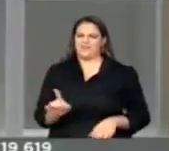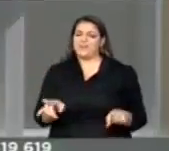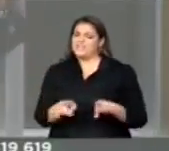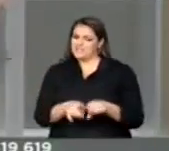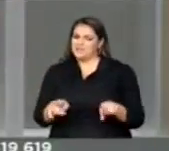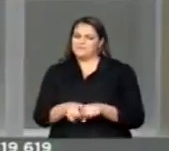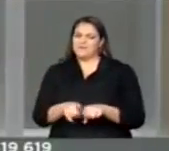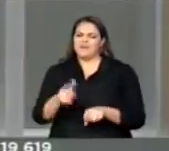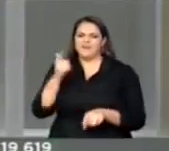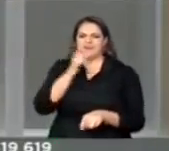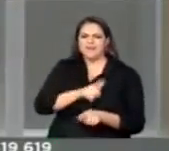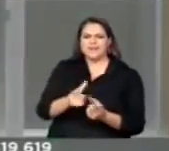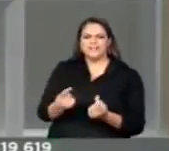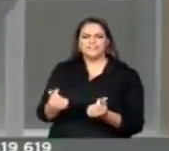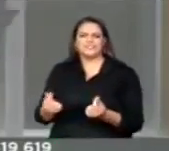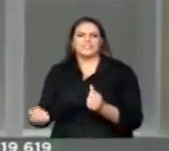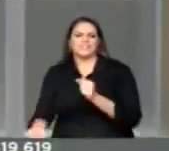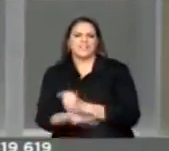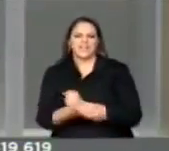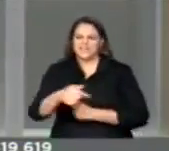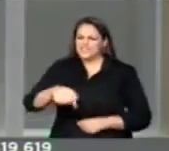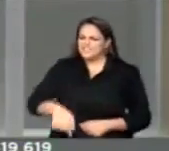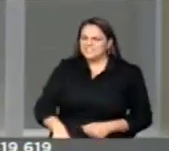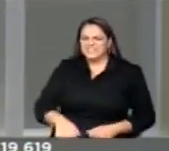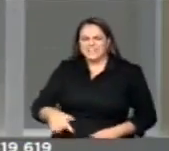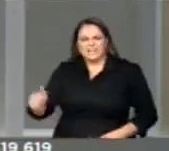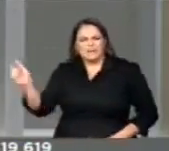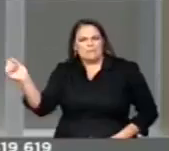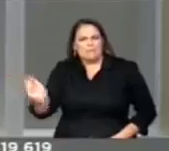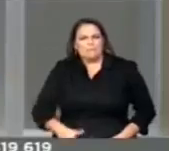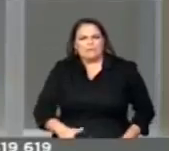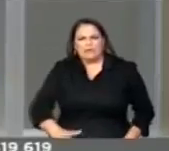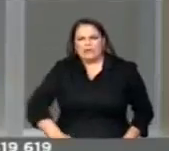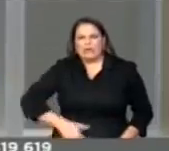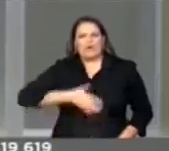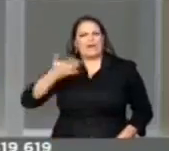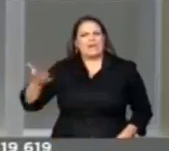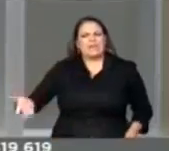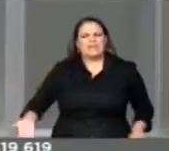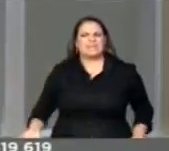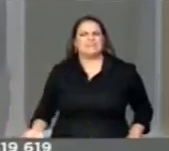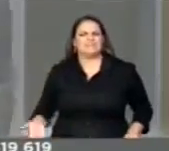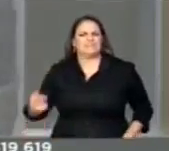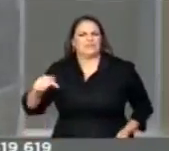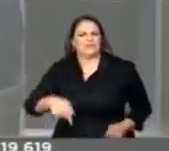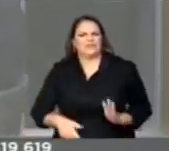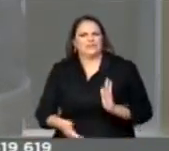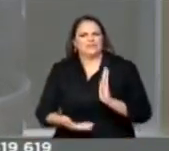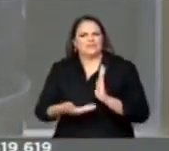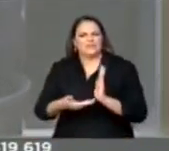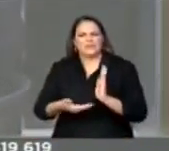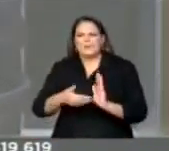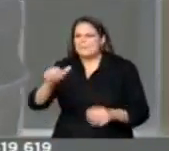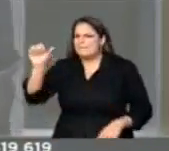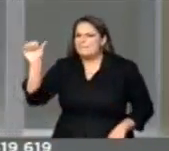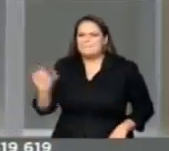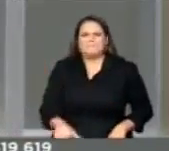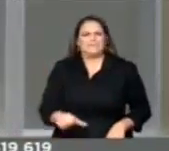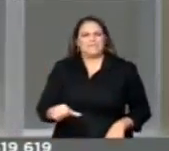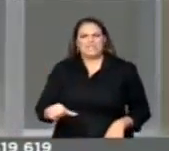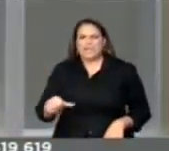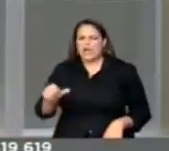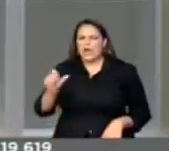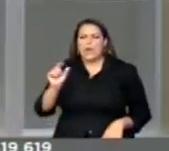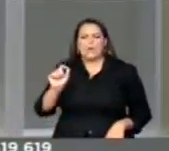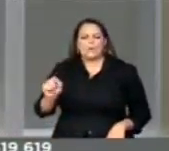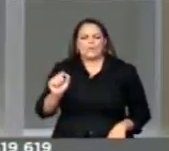Isso aqui virou algo deplorável, e talvez a estampa mais deplorável da Câmara dos Deputados